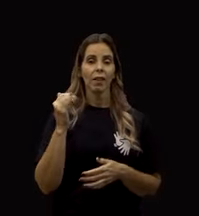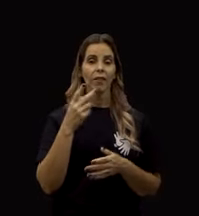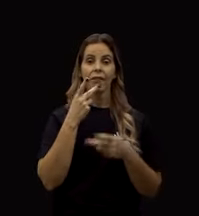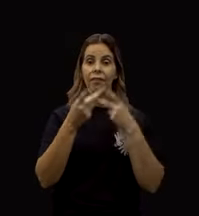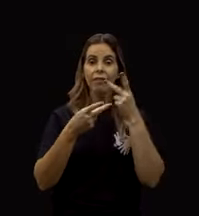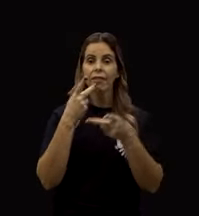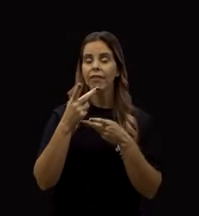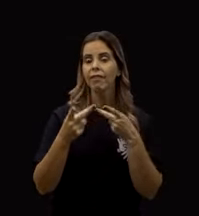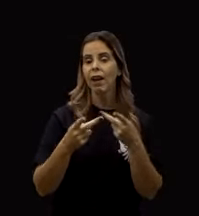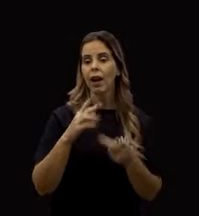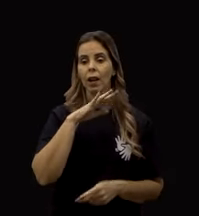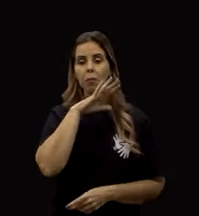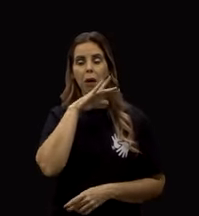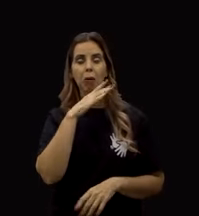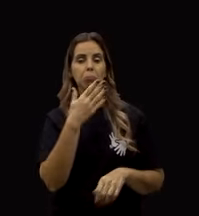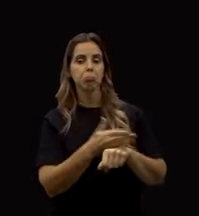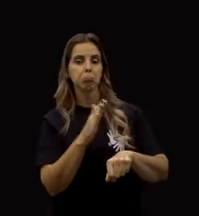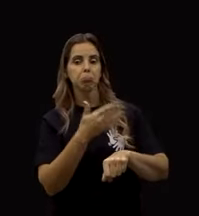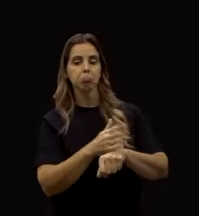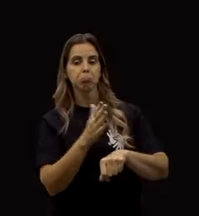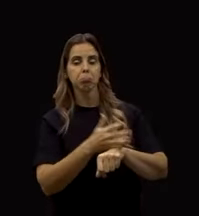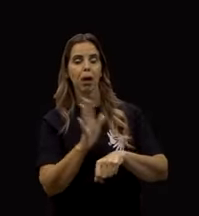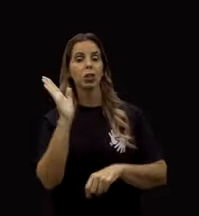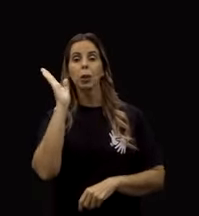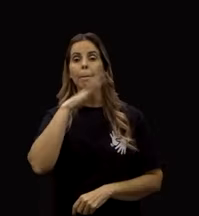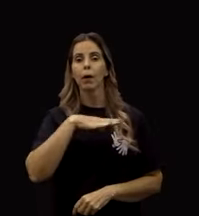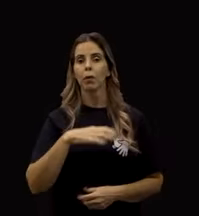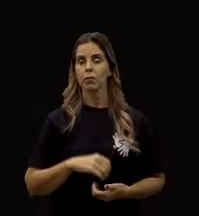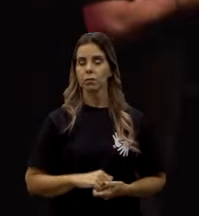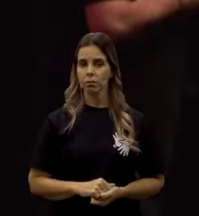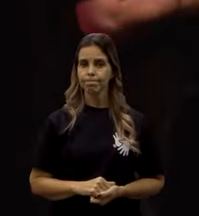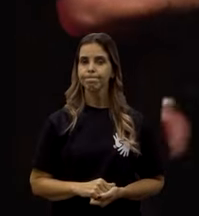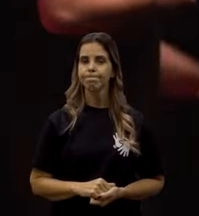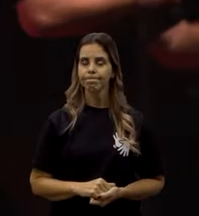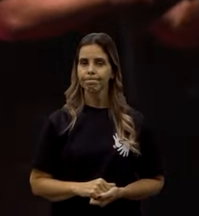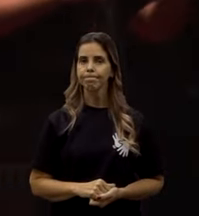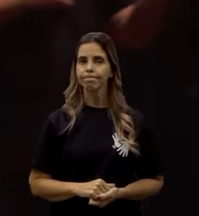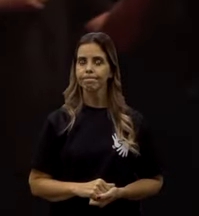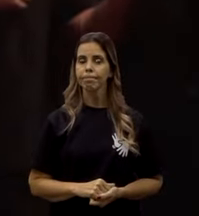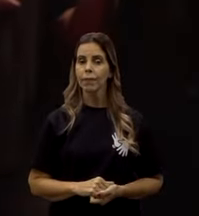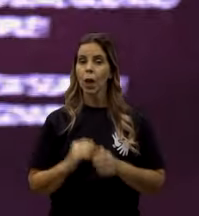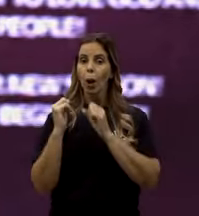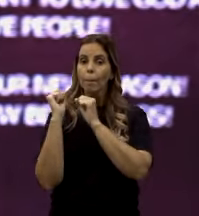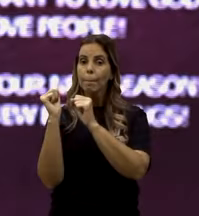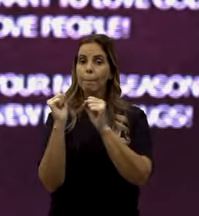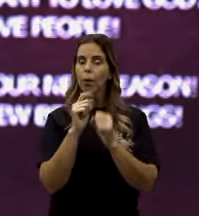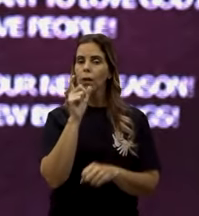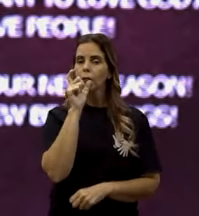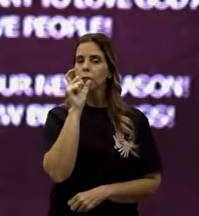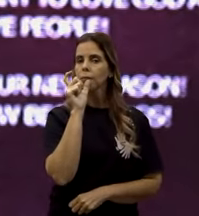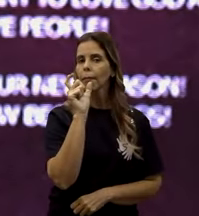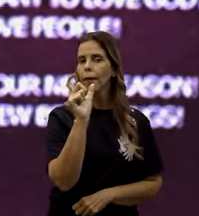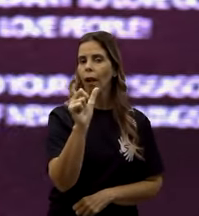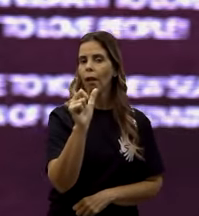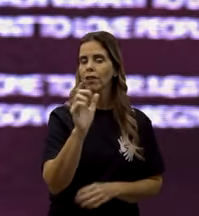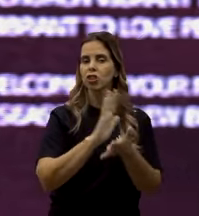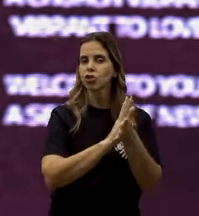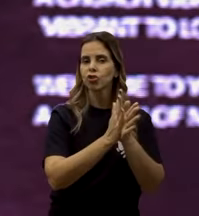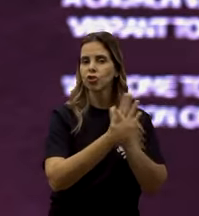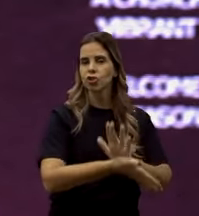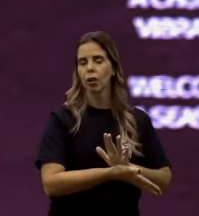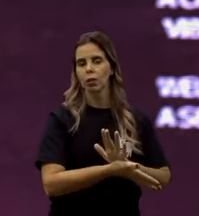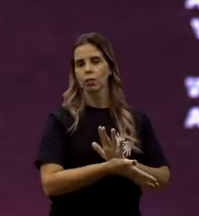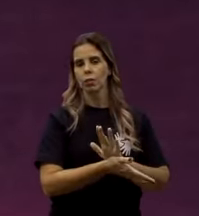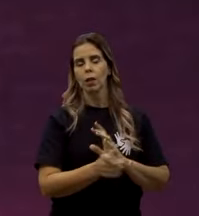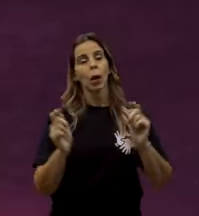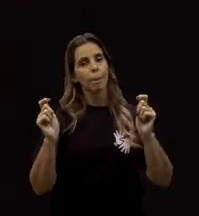poder que há numa conversa não é forte isso olha o poder destruidor pode ter tido a melhor